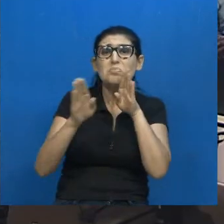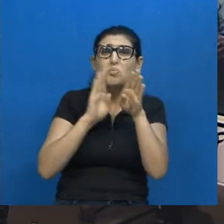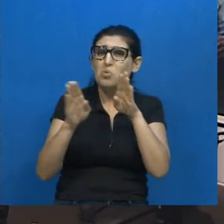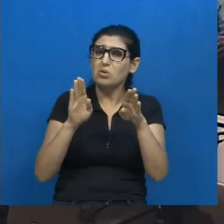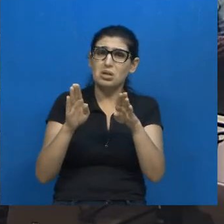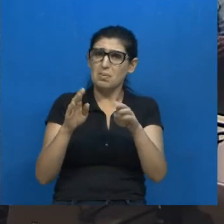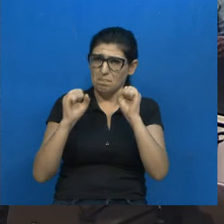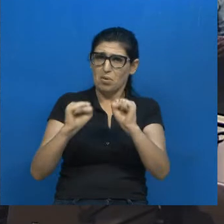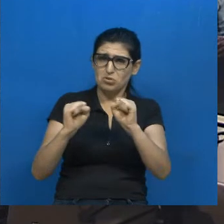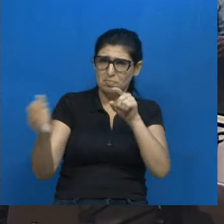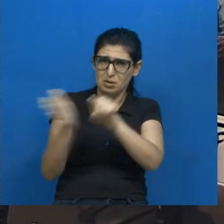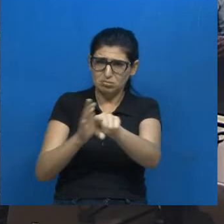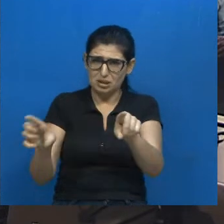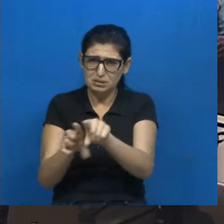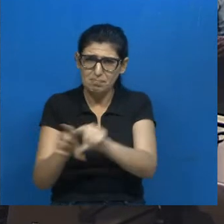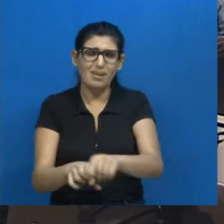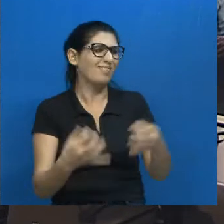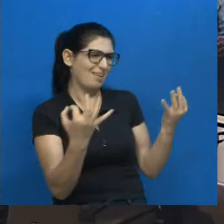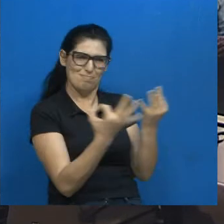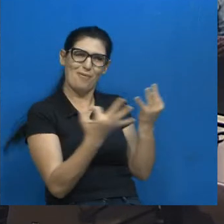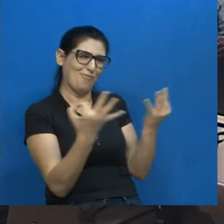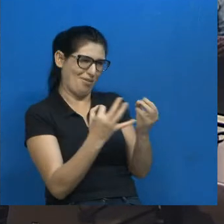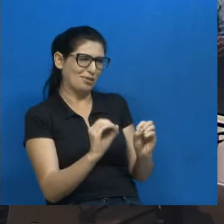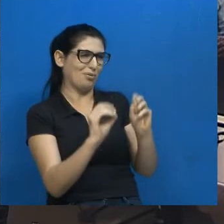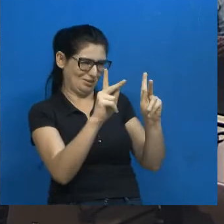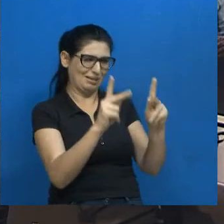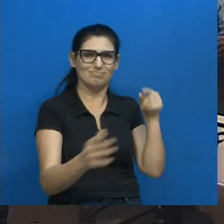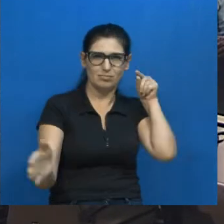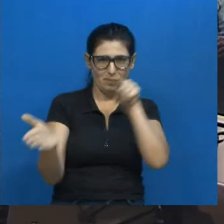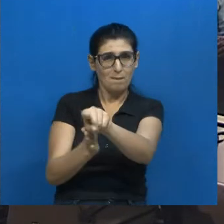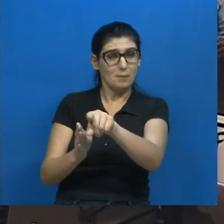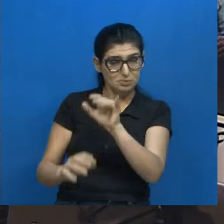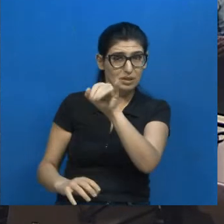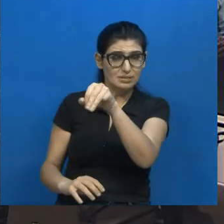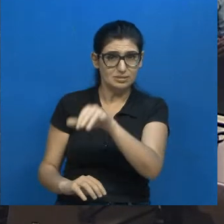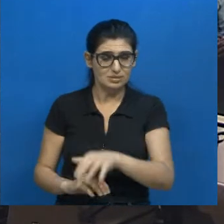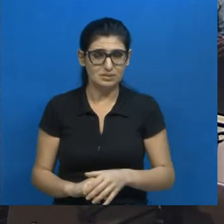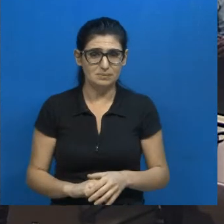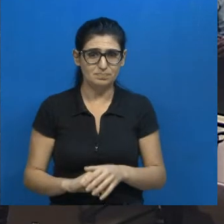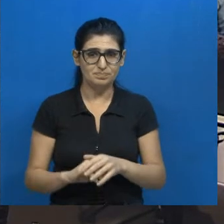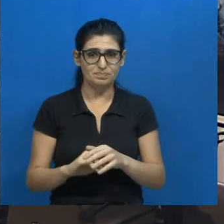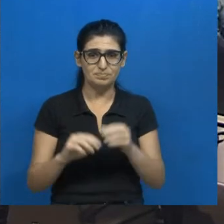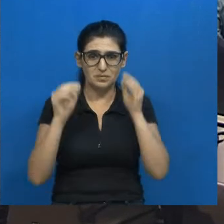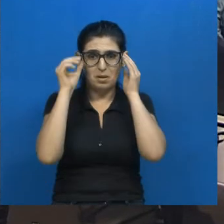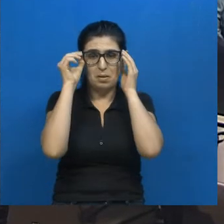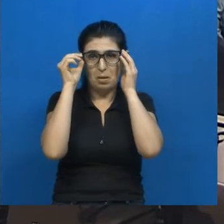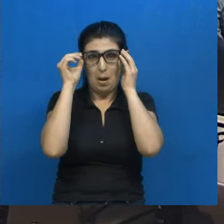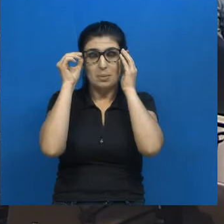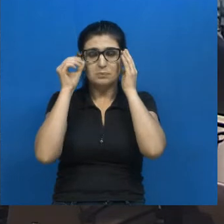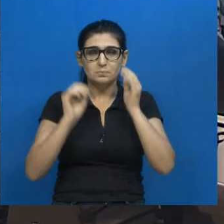faz. Perfeito, muito bem. Então, deixa eu ver aqui uma que tem a ver o seguinte.